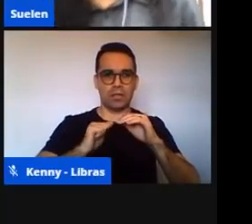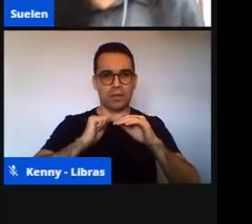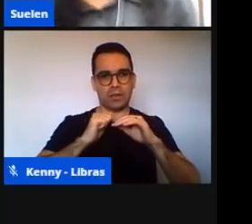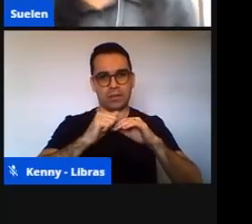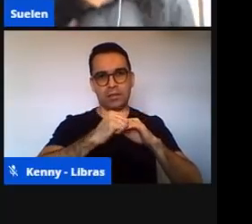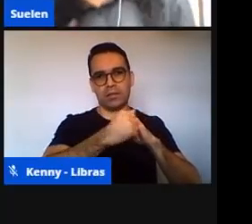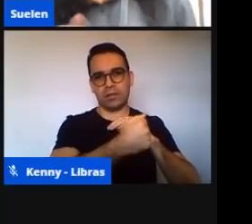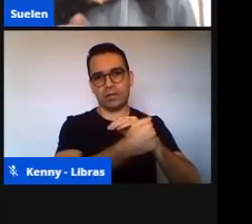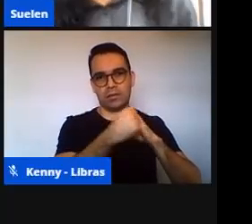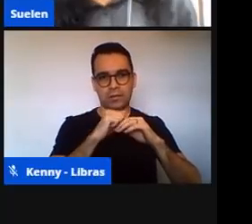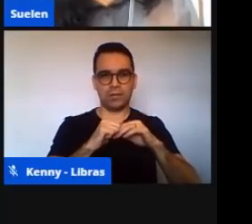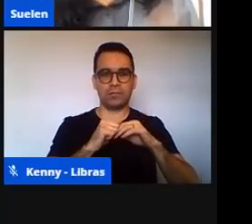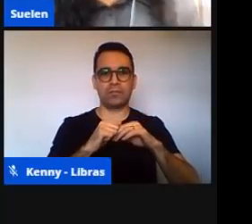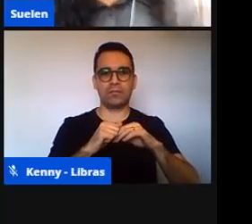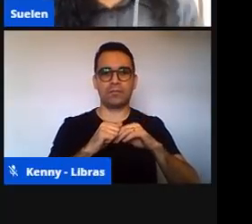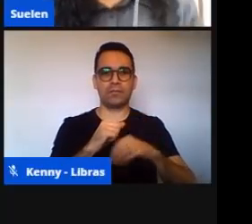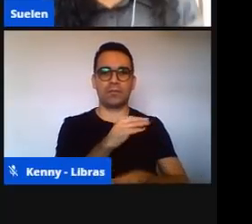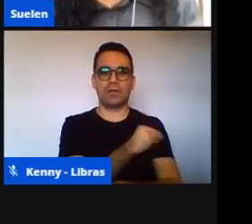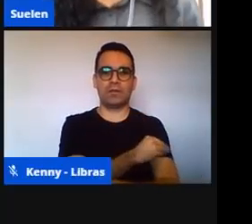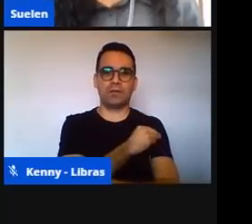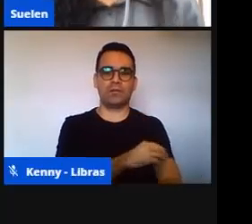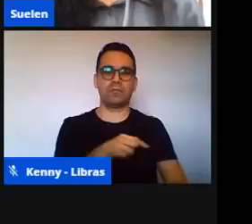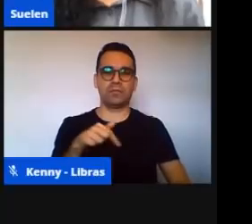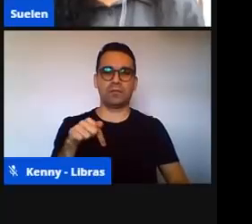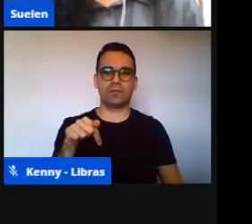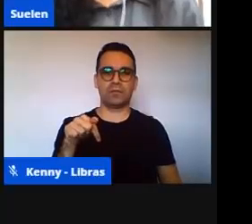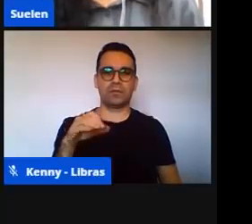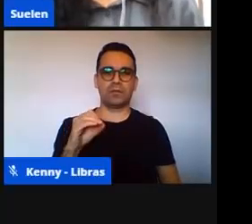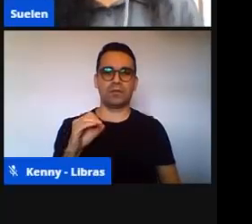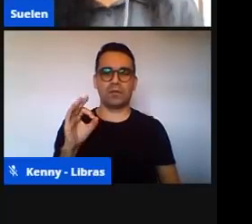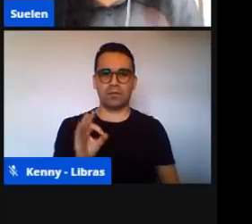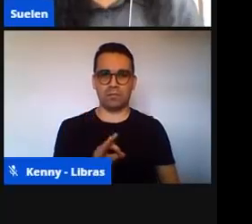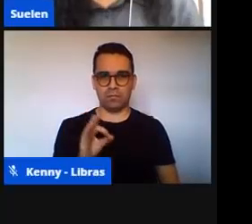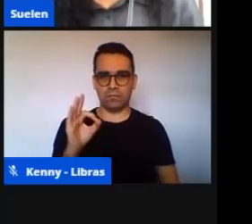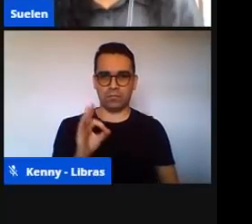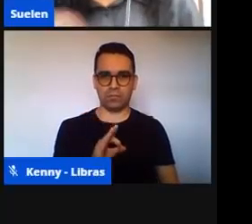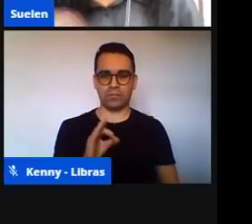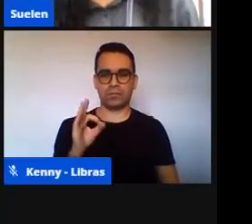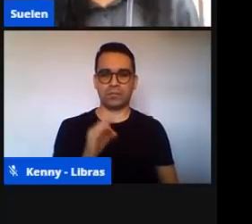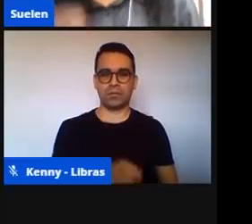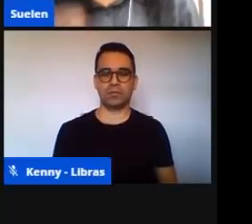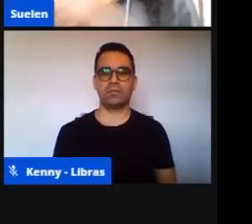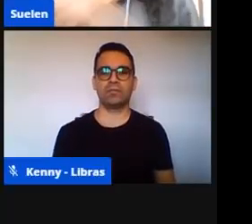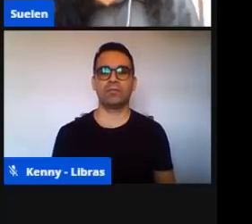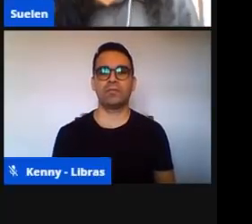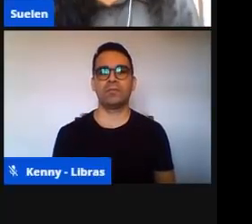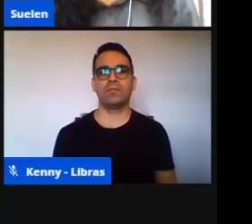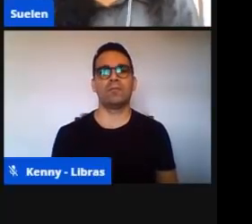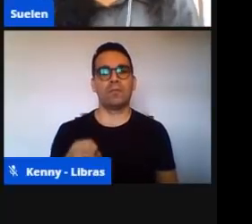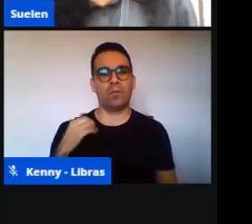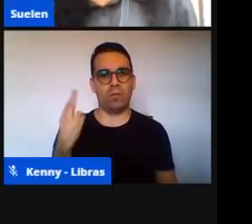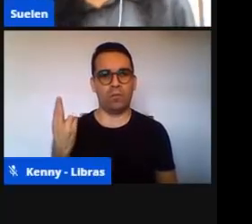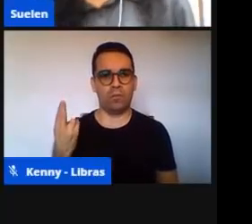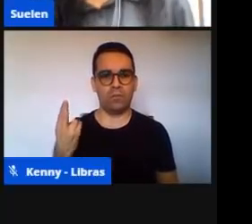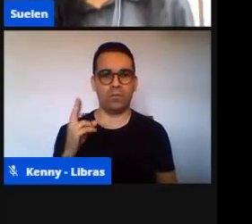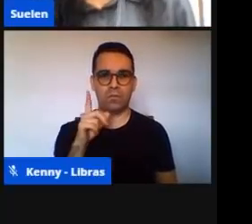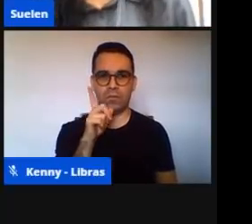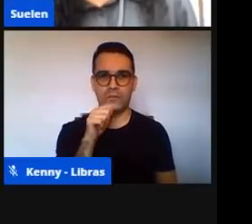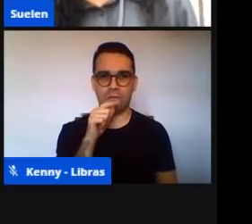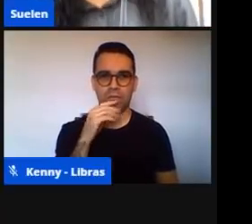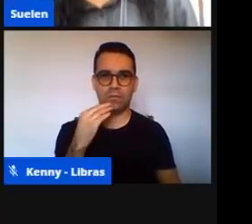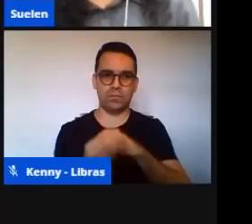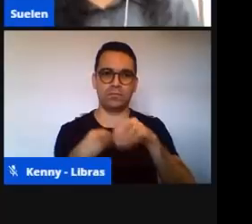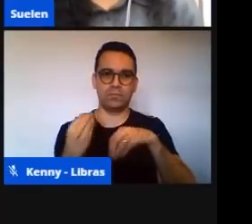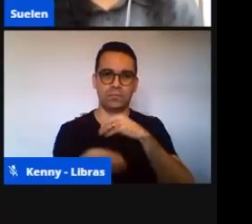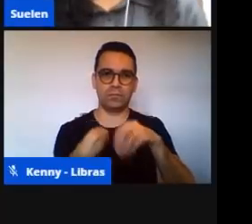como a Nayara ela vem explicando na concentração adequada, que é 1 colher de sopa de água sanitária para 1 litro